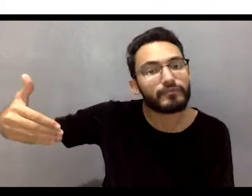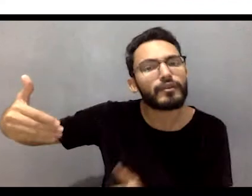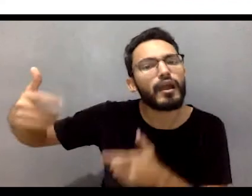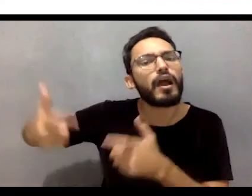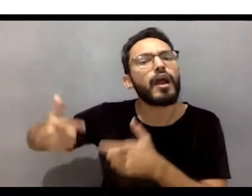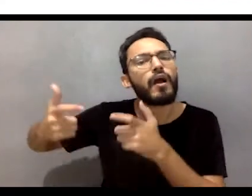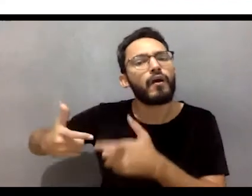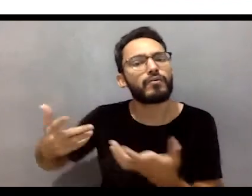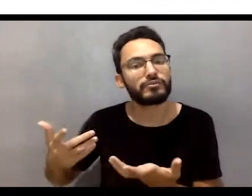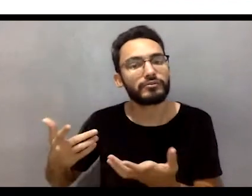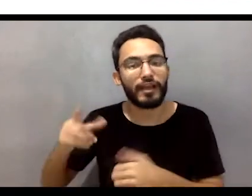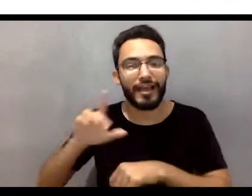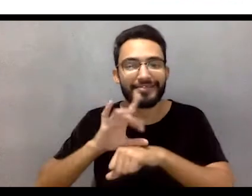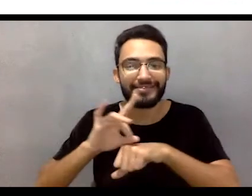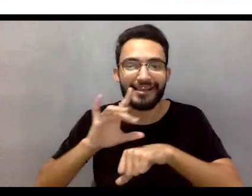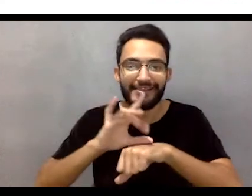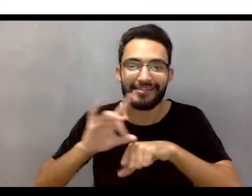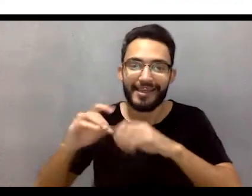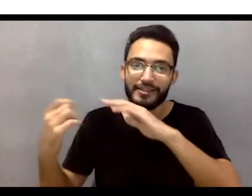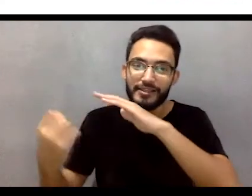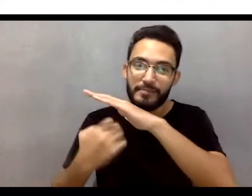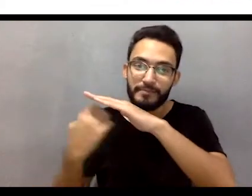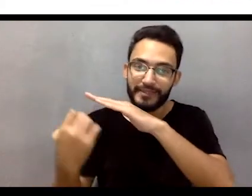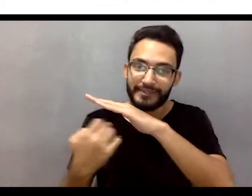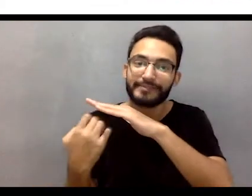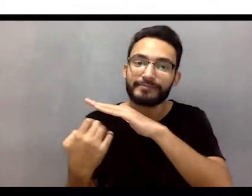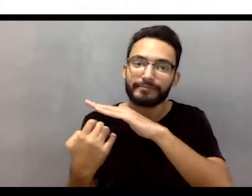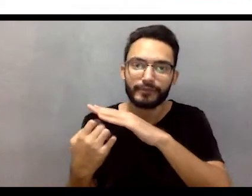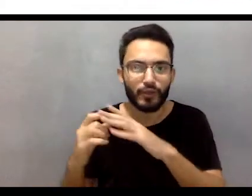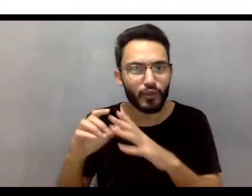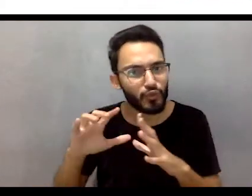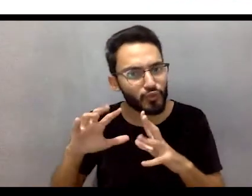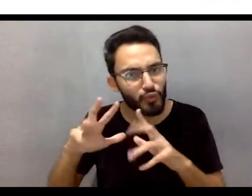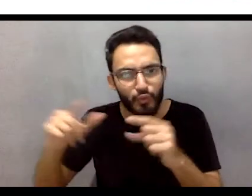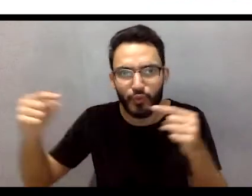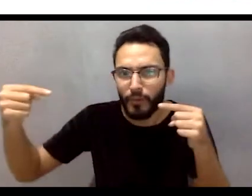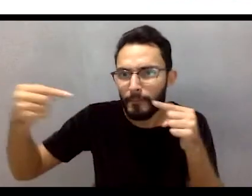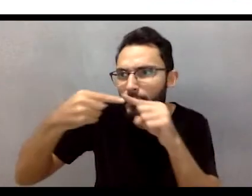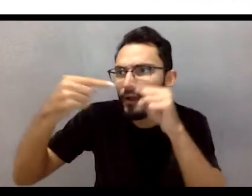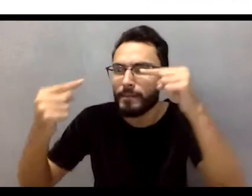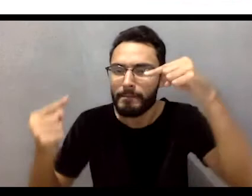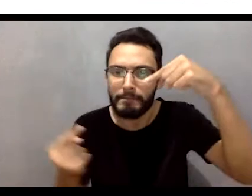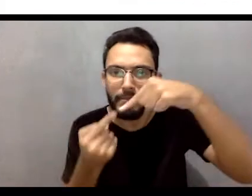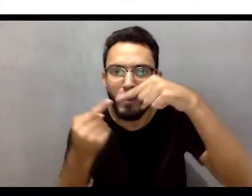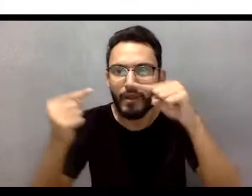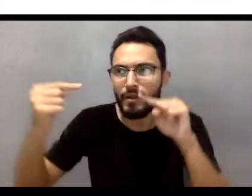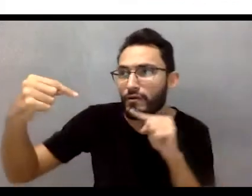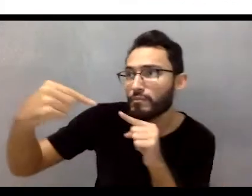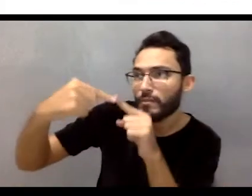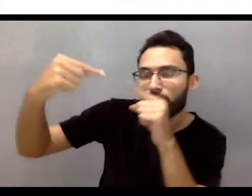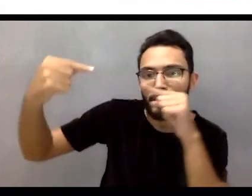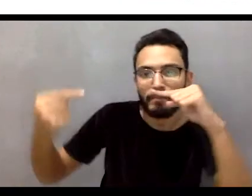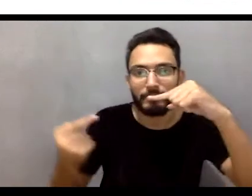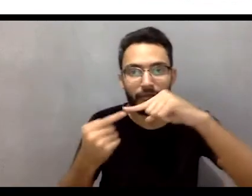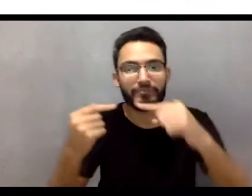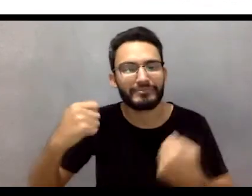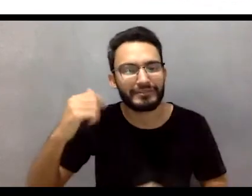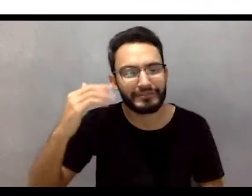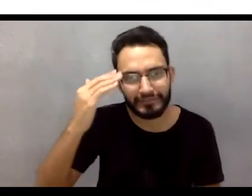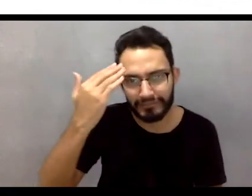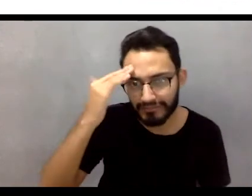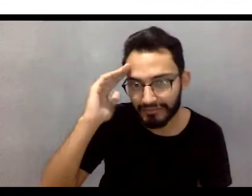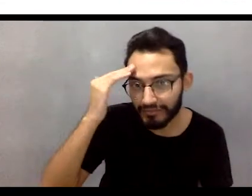onde? Ele vem da estratégia da empresa. Então, está tudo conectado. A gente só tem que realmente entender